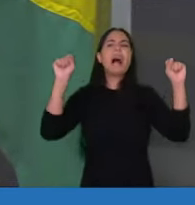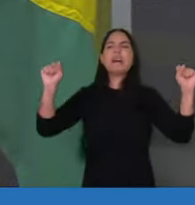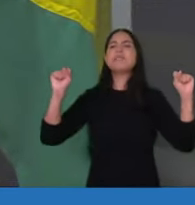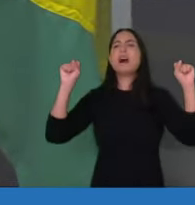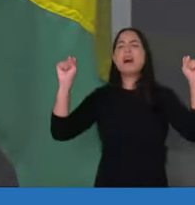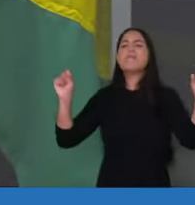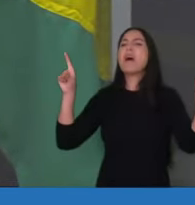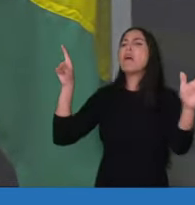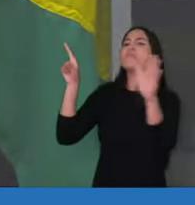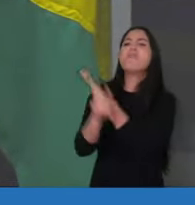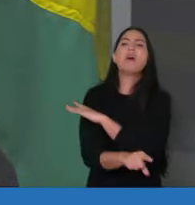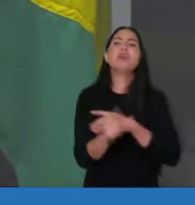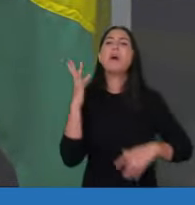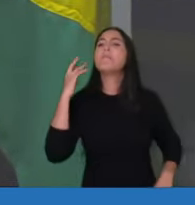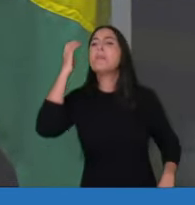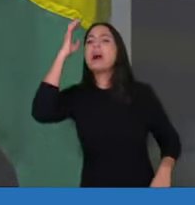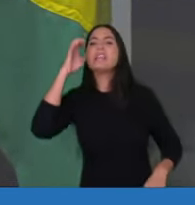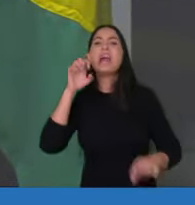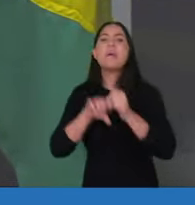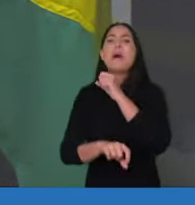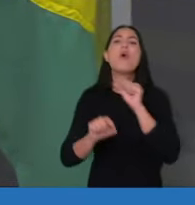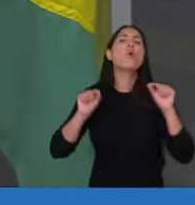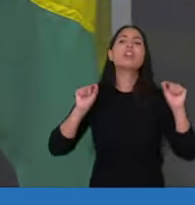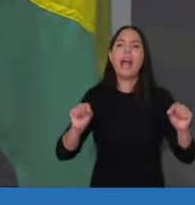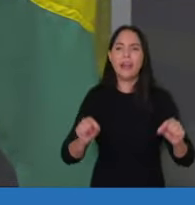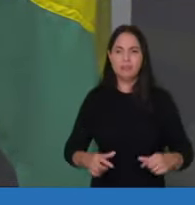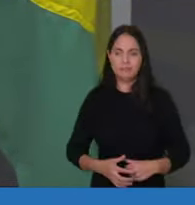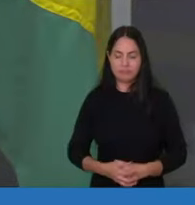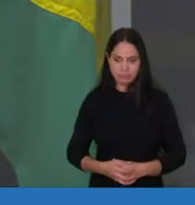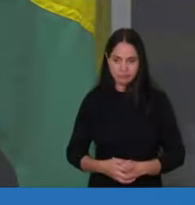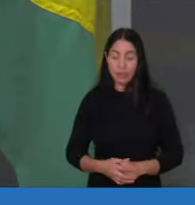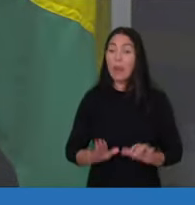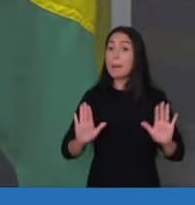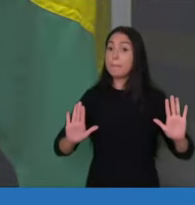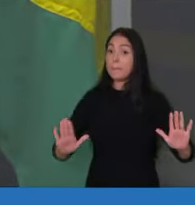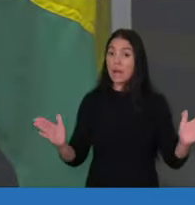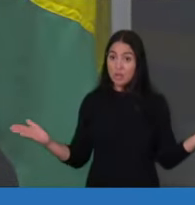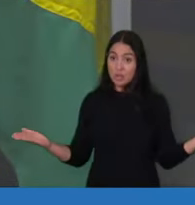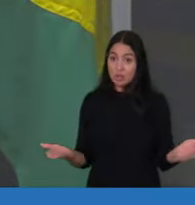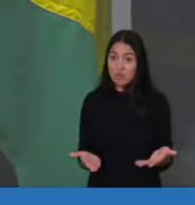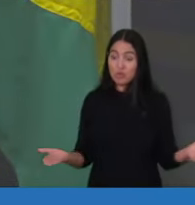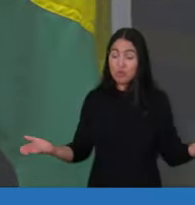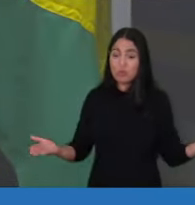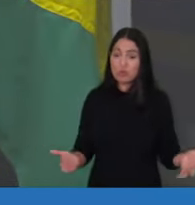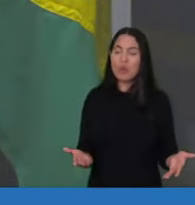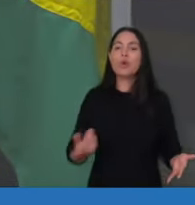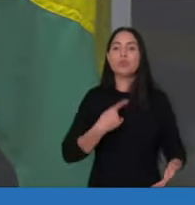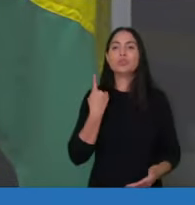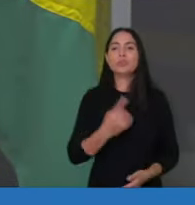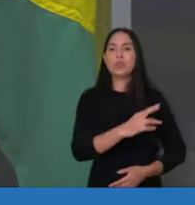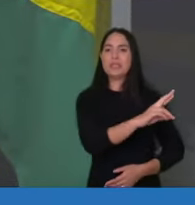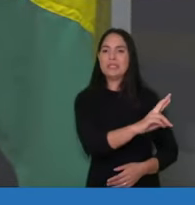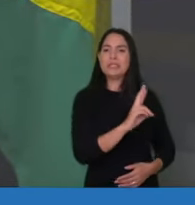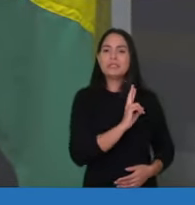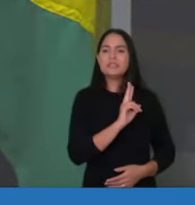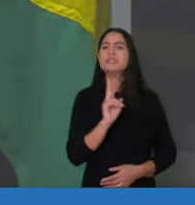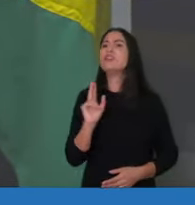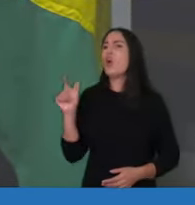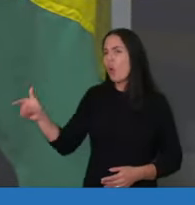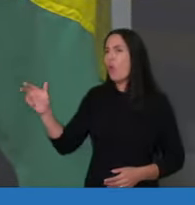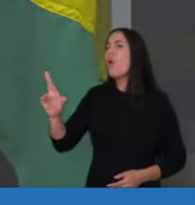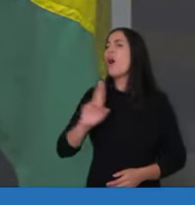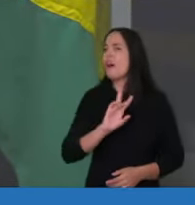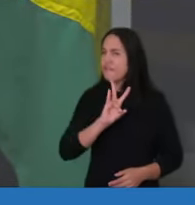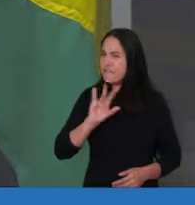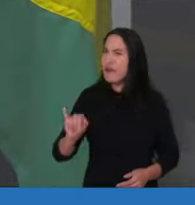matou Marielle. Mas hoje nós temos essa resposta e virão outras respostas